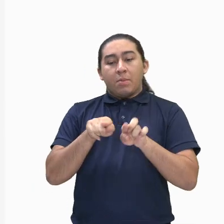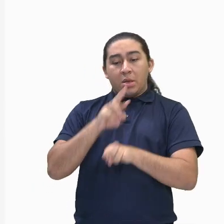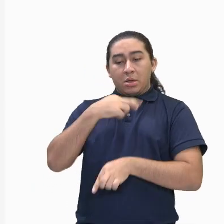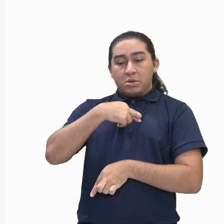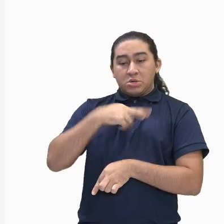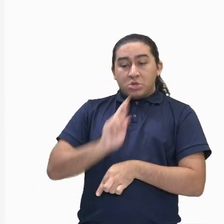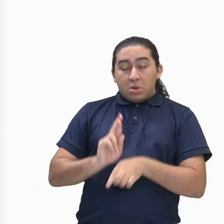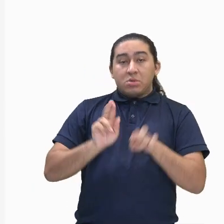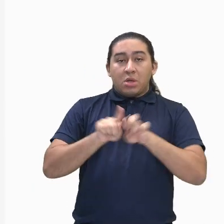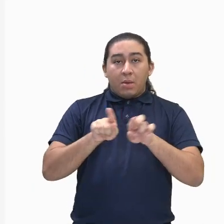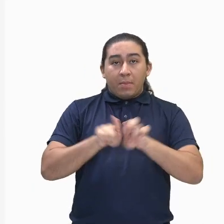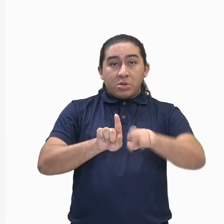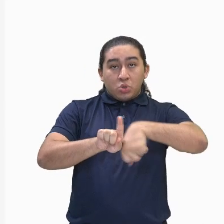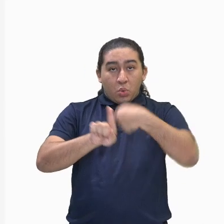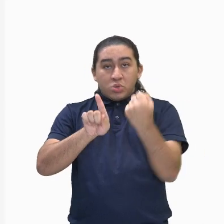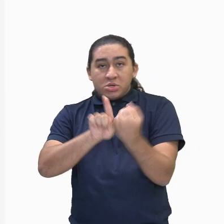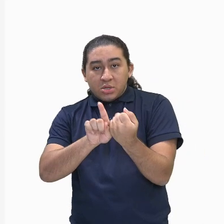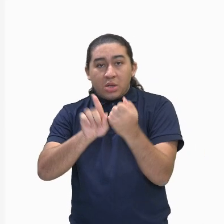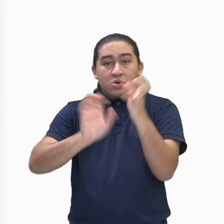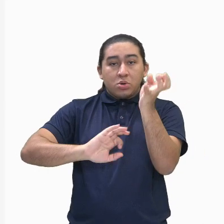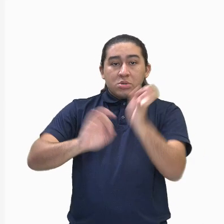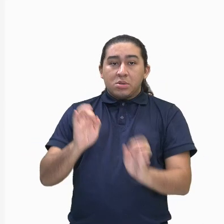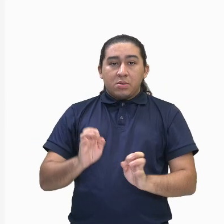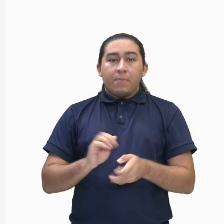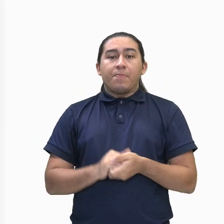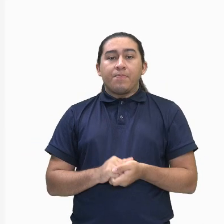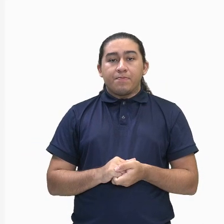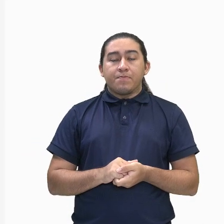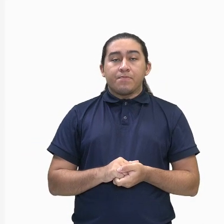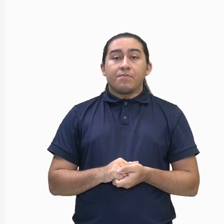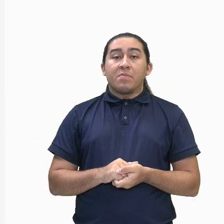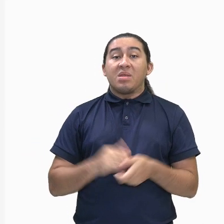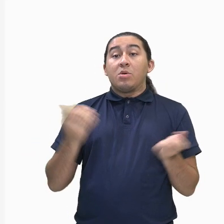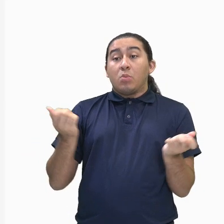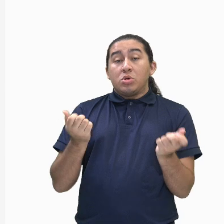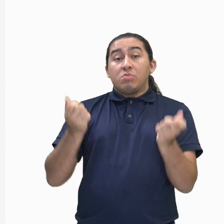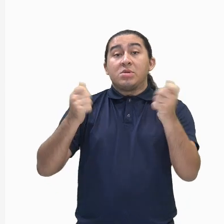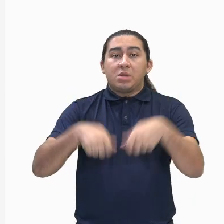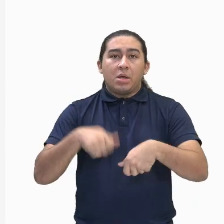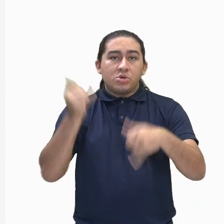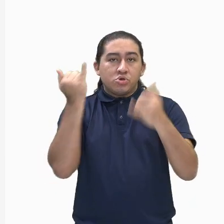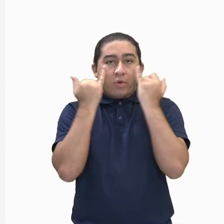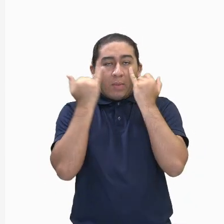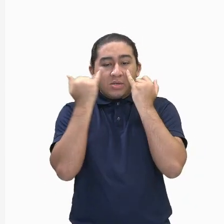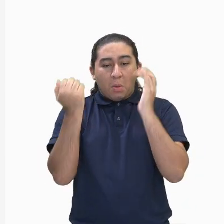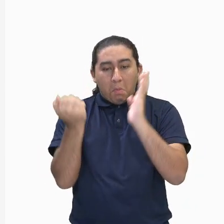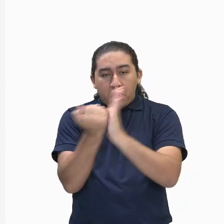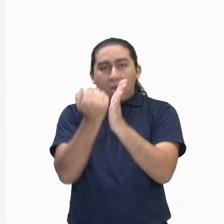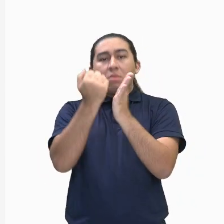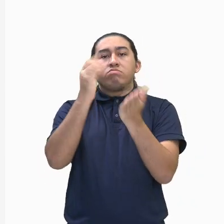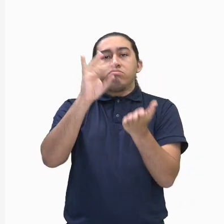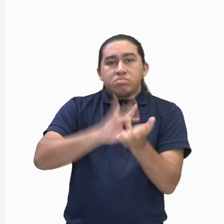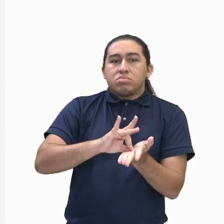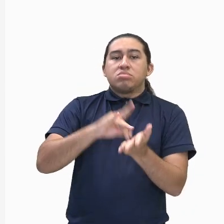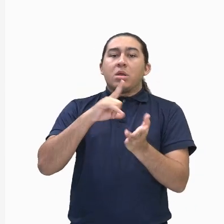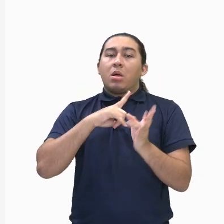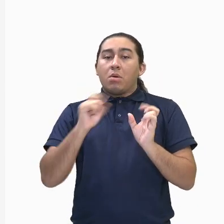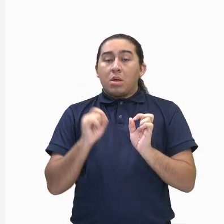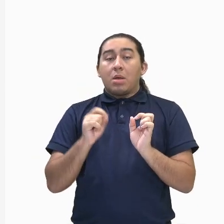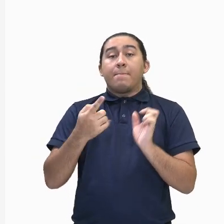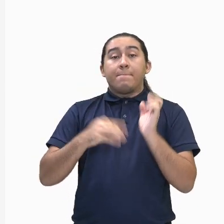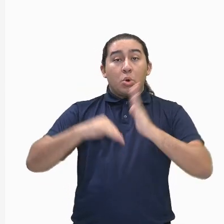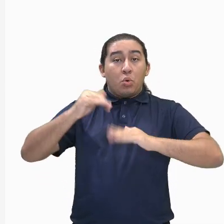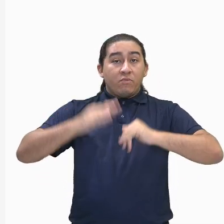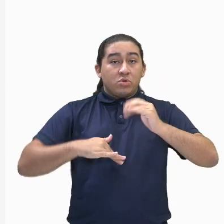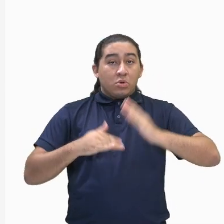social. As formas de registro permitem que historiadores e arqueólogos reconstruam o